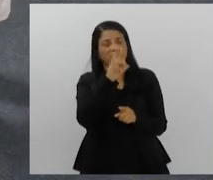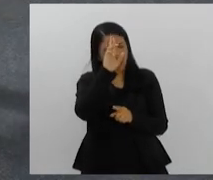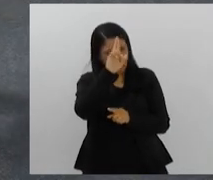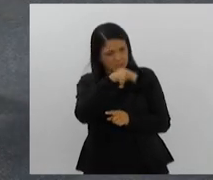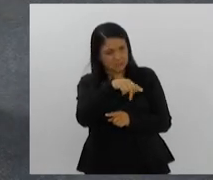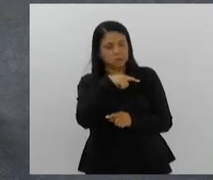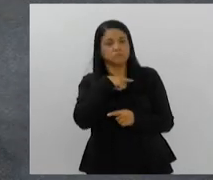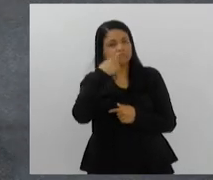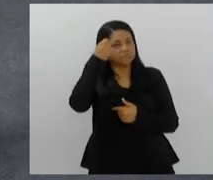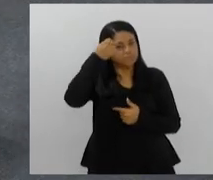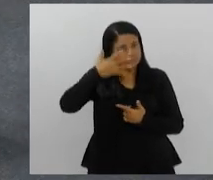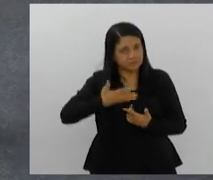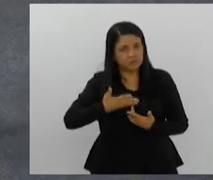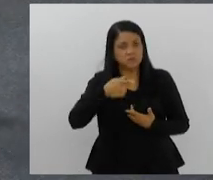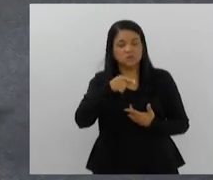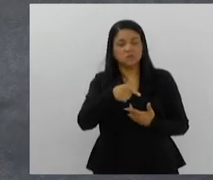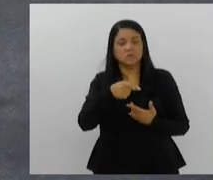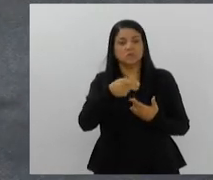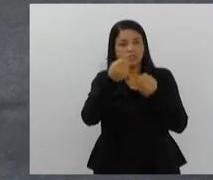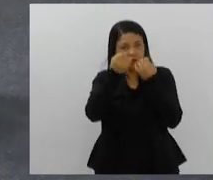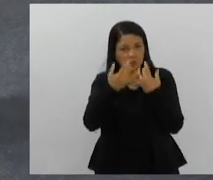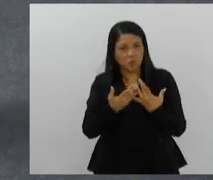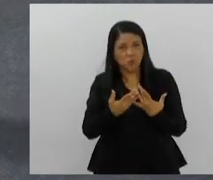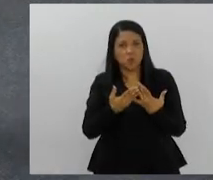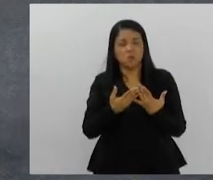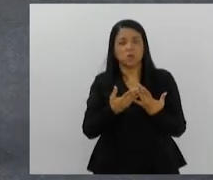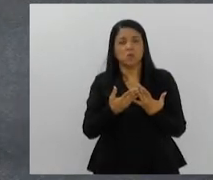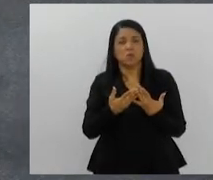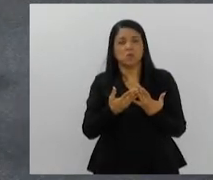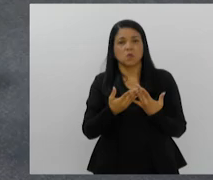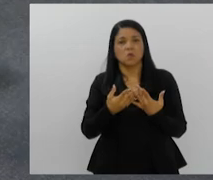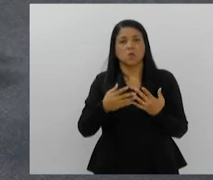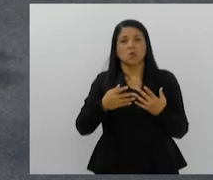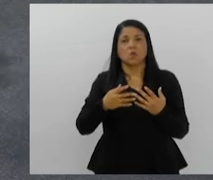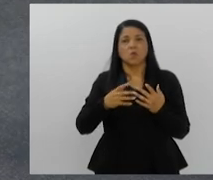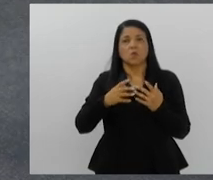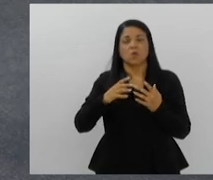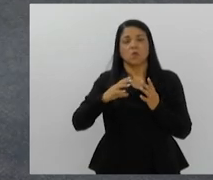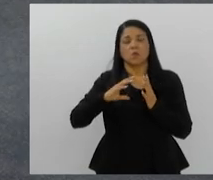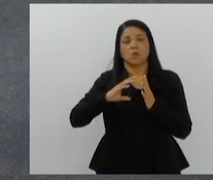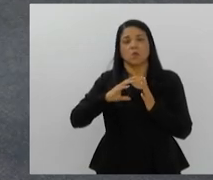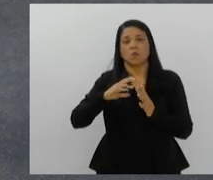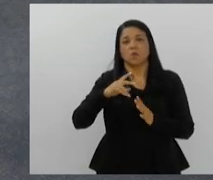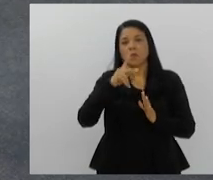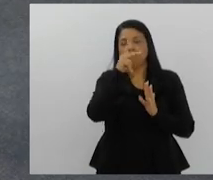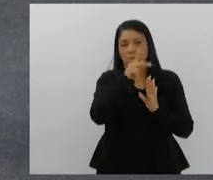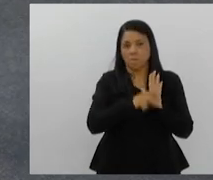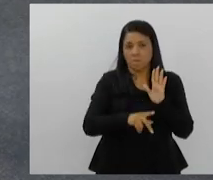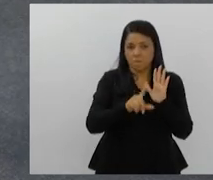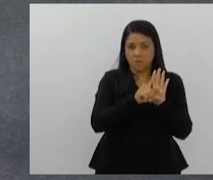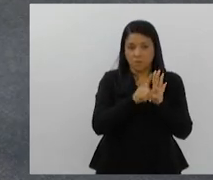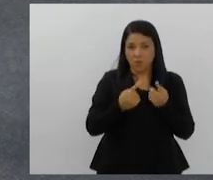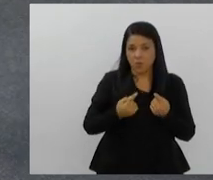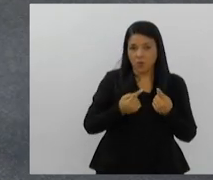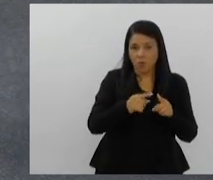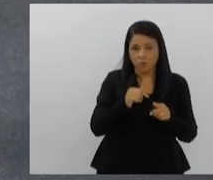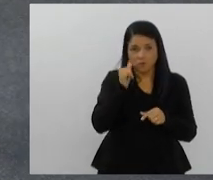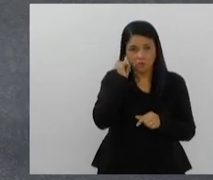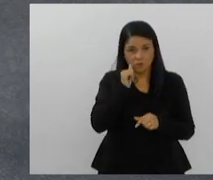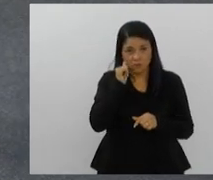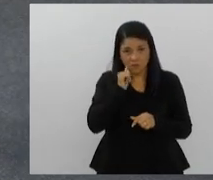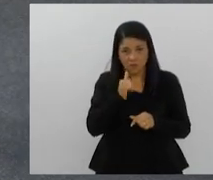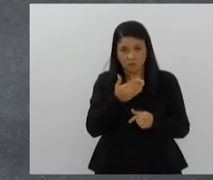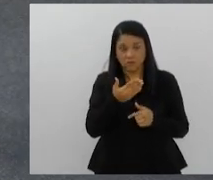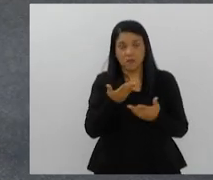razão, vil e pérfida o PL contra as mulheres, e agora